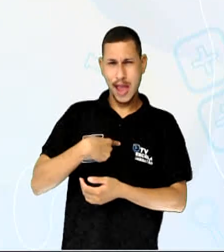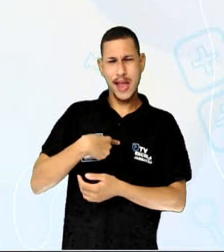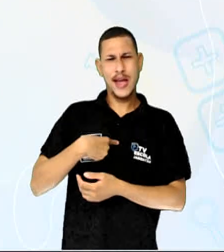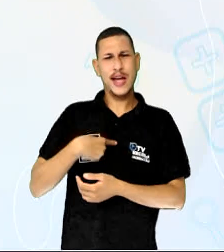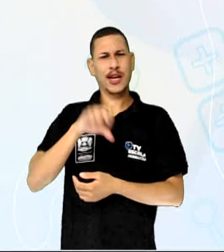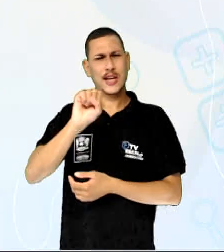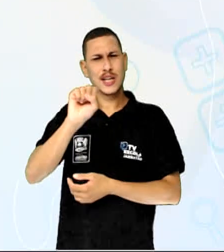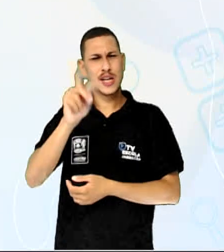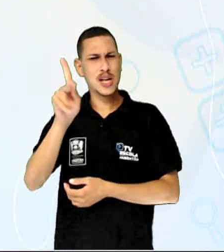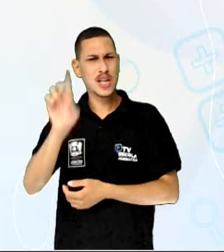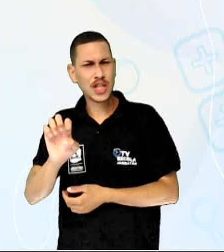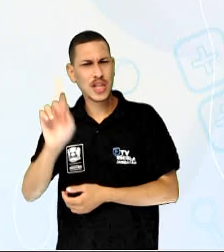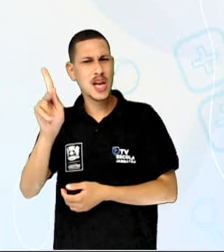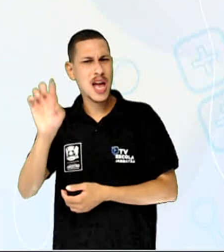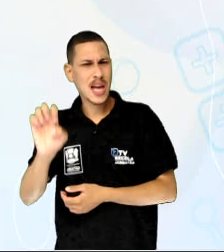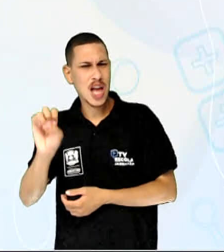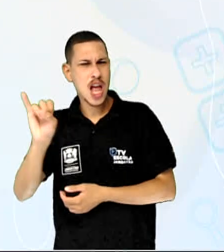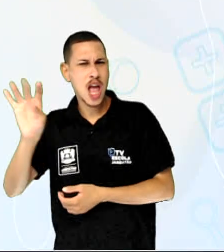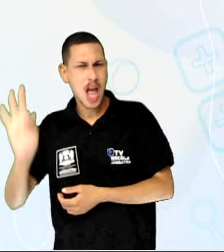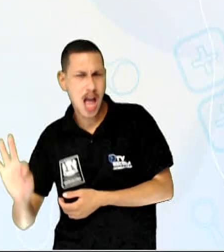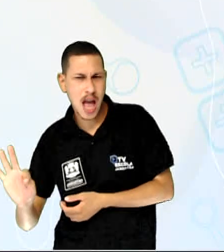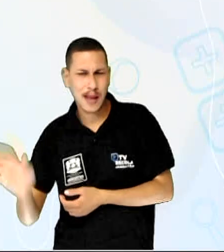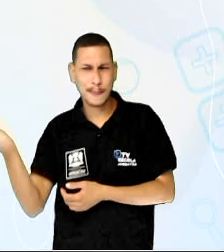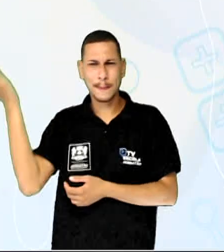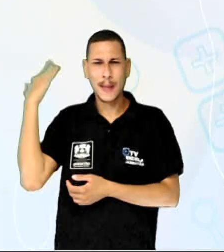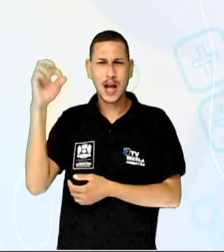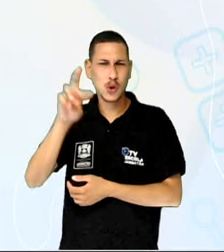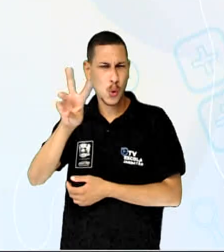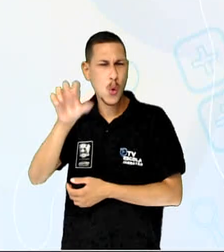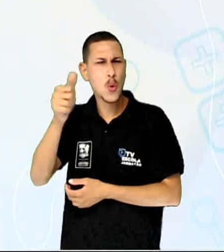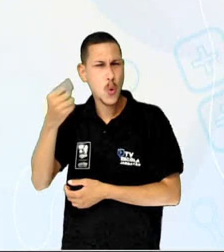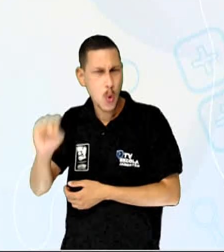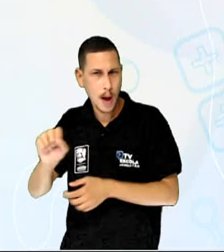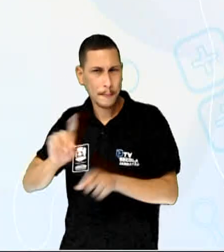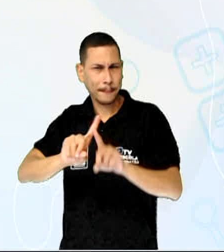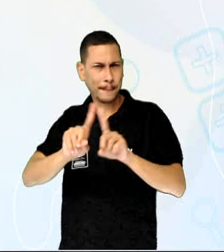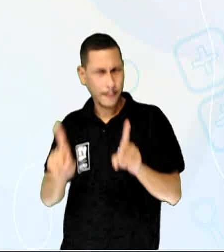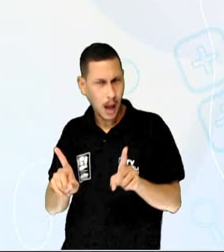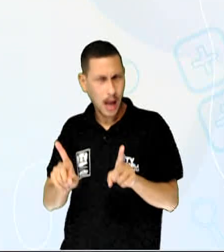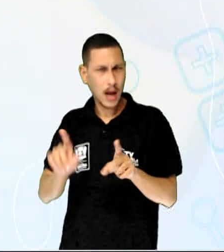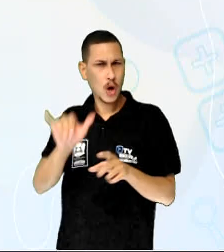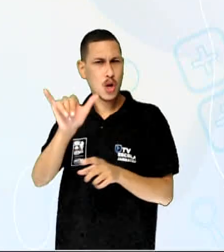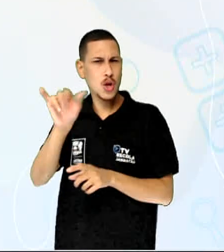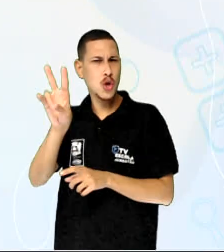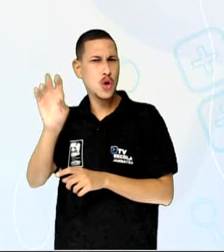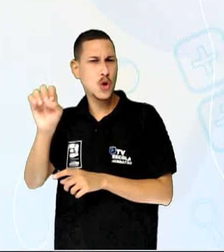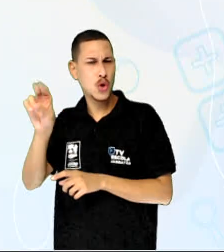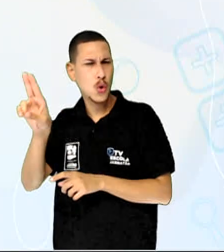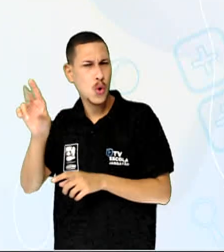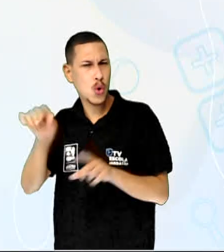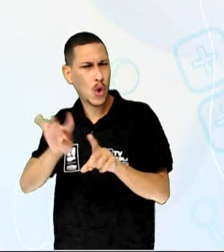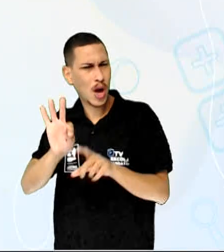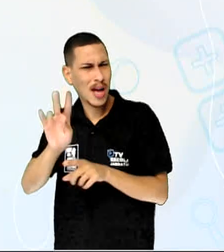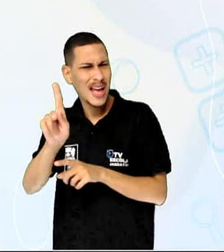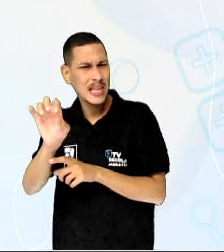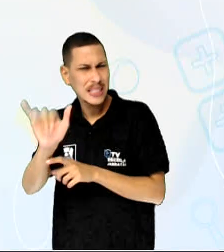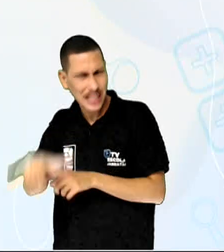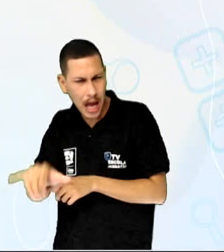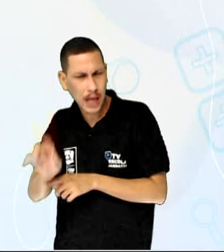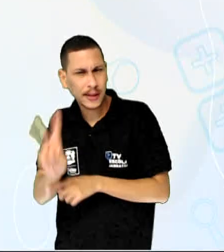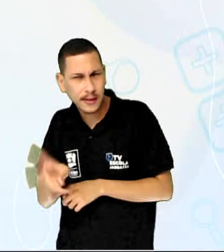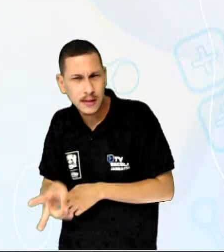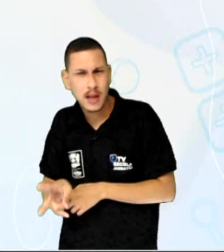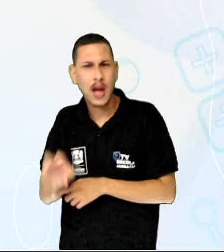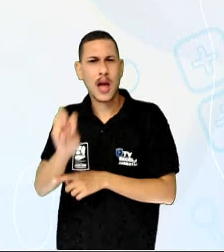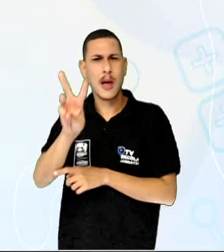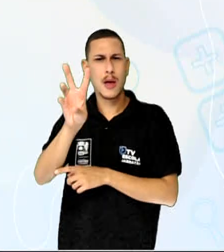e it, o passado do verbo to be é was, né? Já no caso de you, we e they, é sempre were. Já